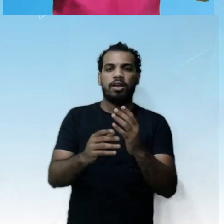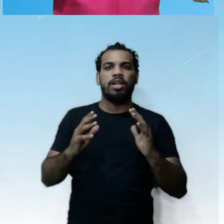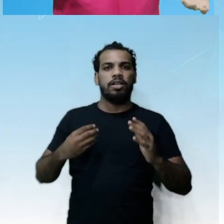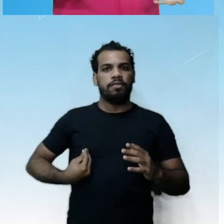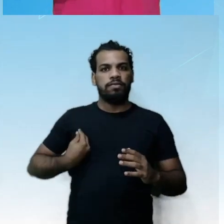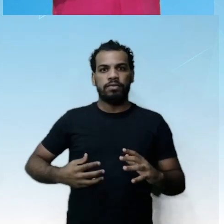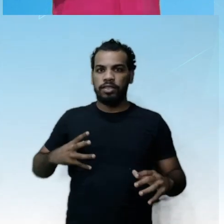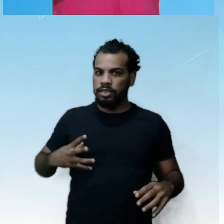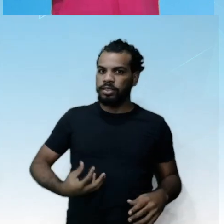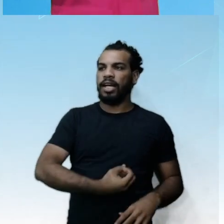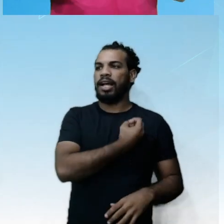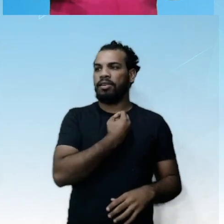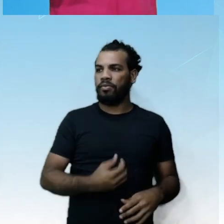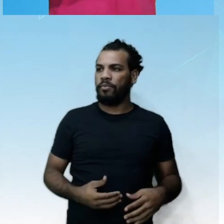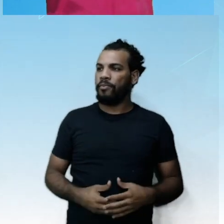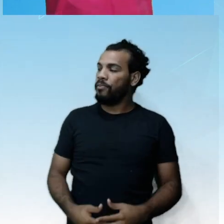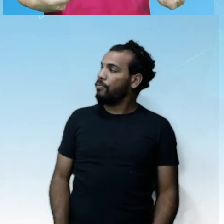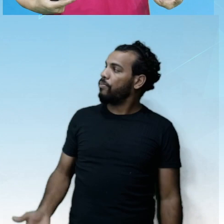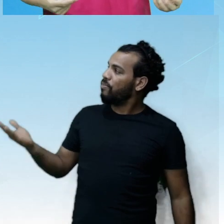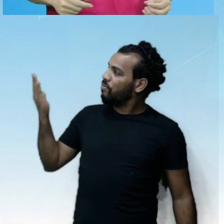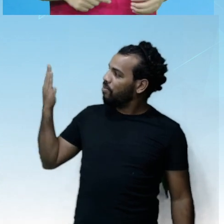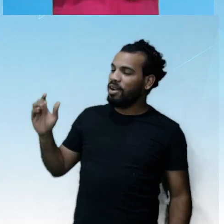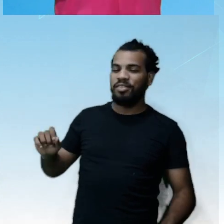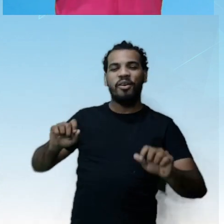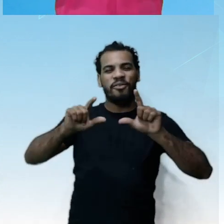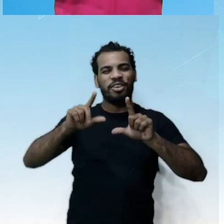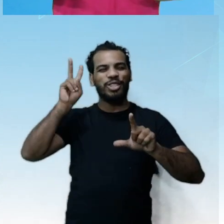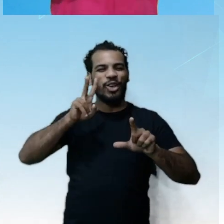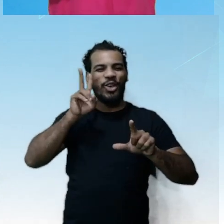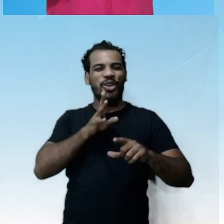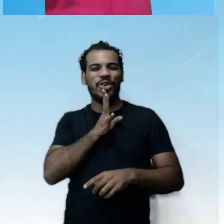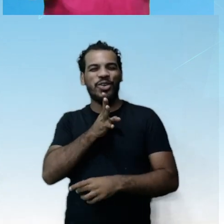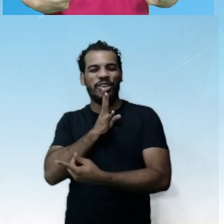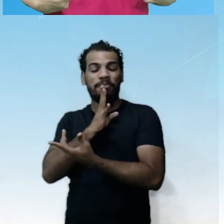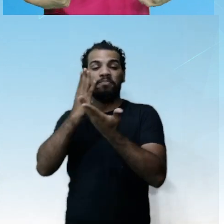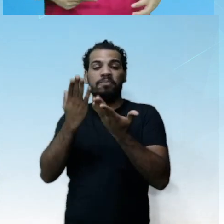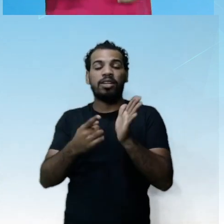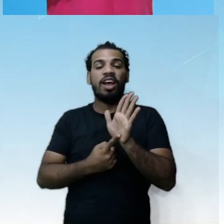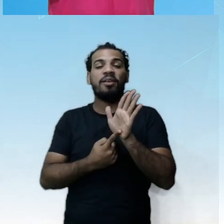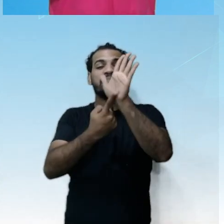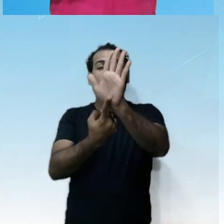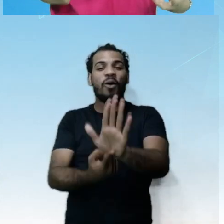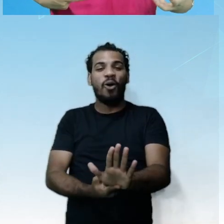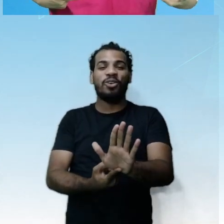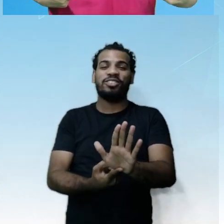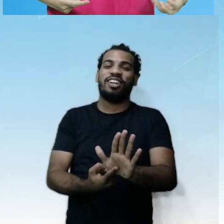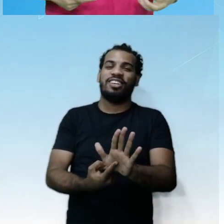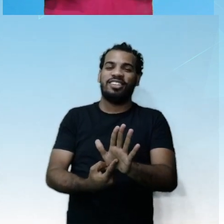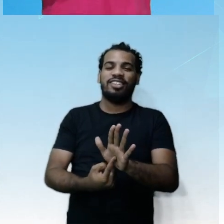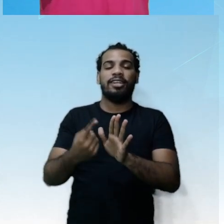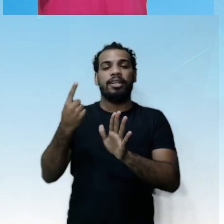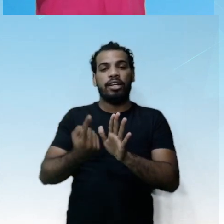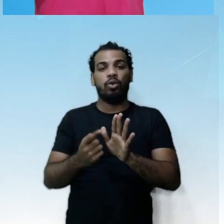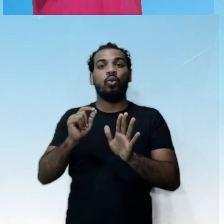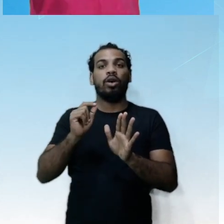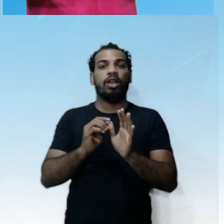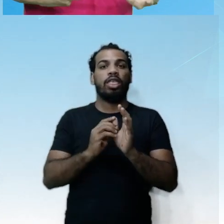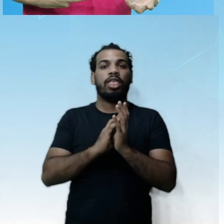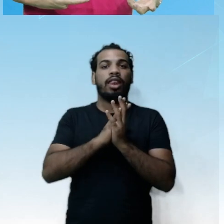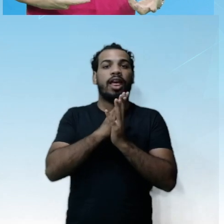quadrinho, mas é um quadrinho educativo, certo? É um quadrinho que está mostrando justamente a questão